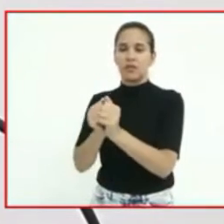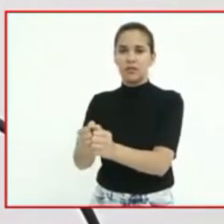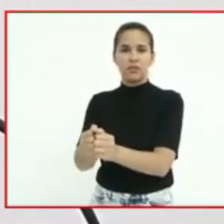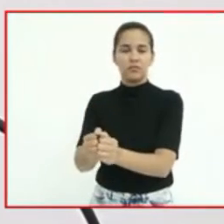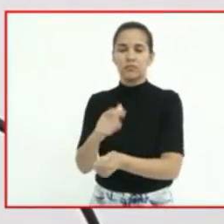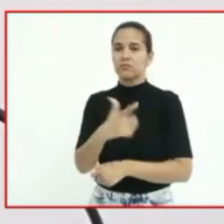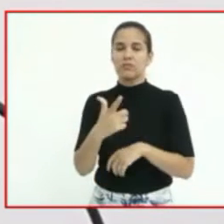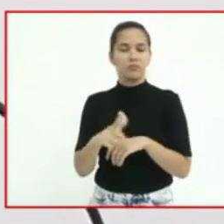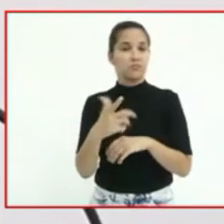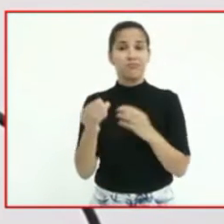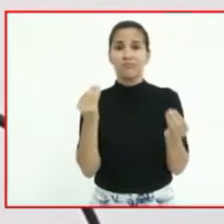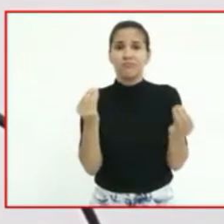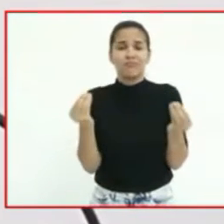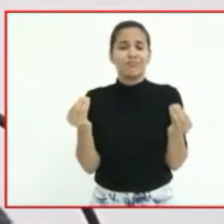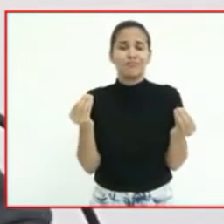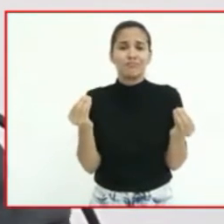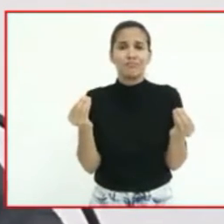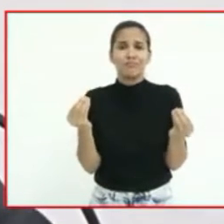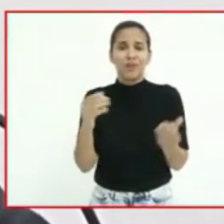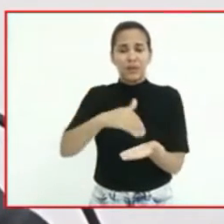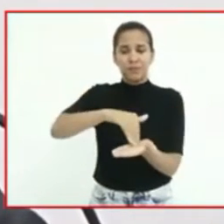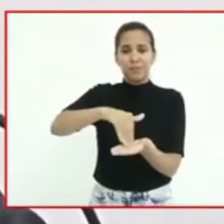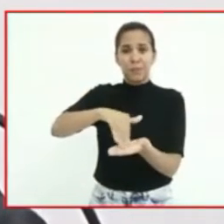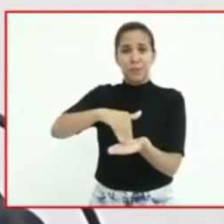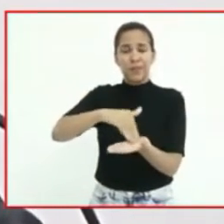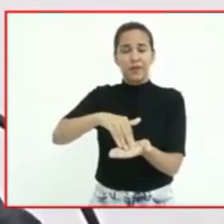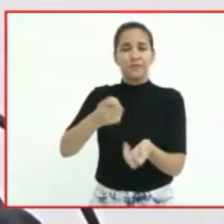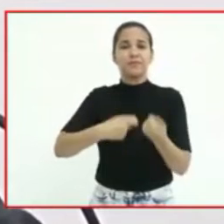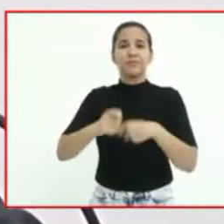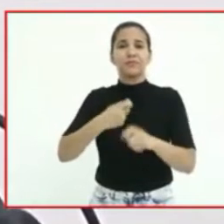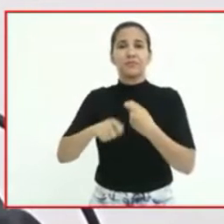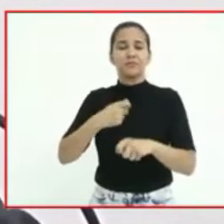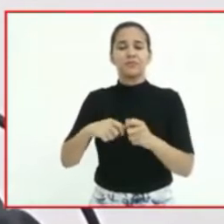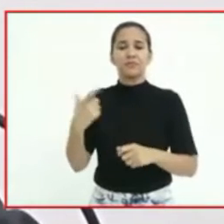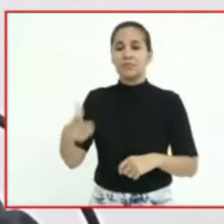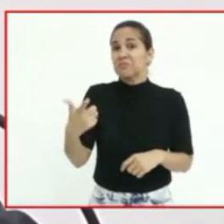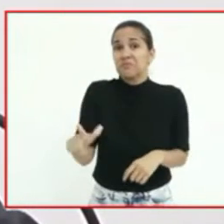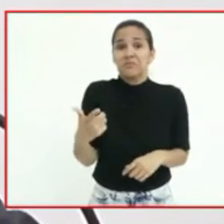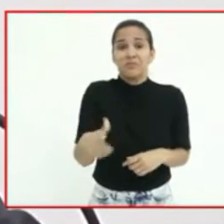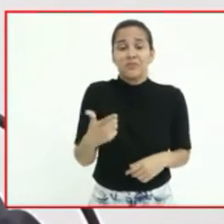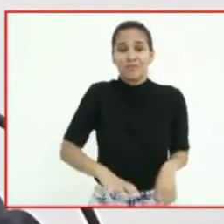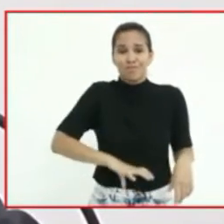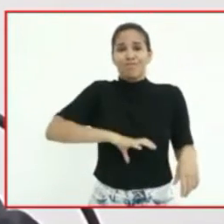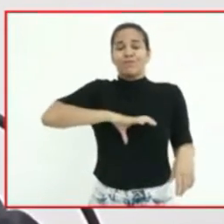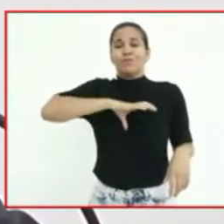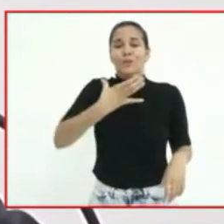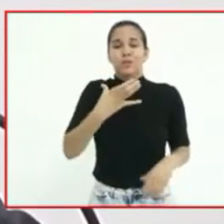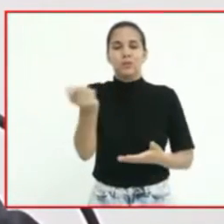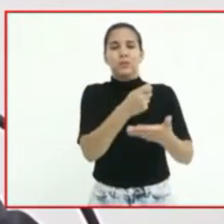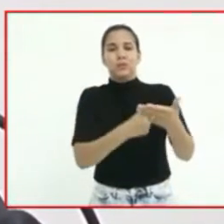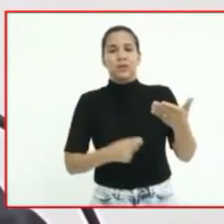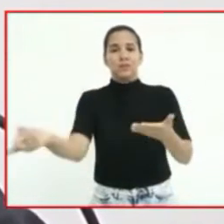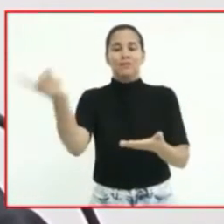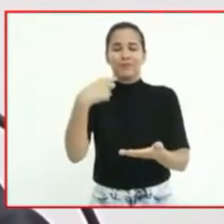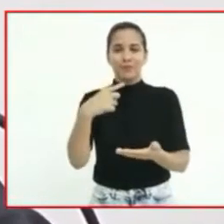secretário de administração, Rafael, não tem coragem de assinar o que ela manda. Aí nós